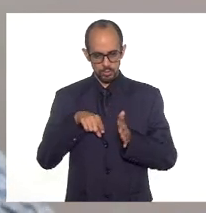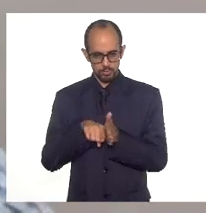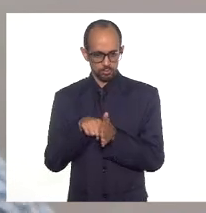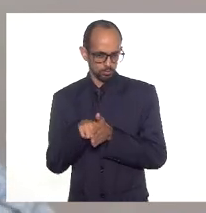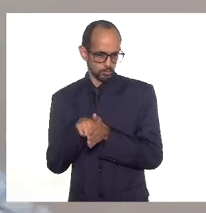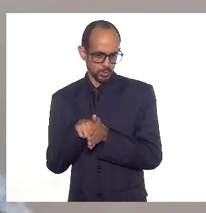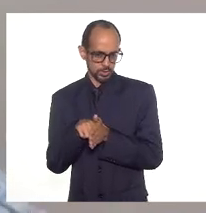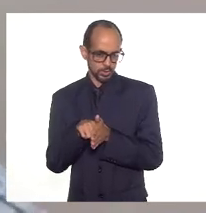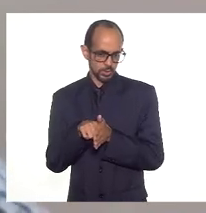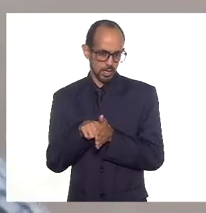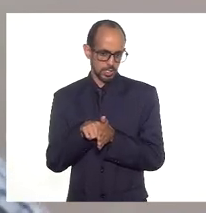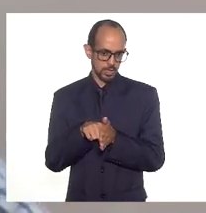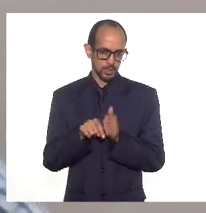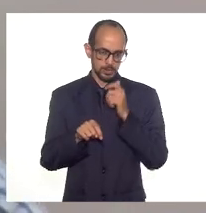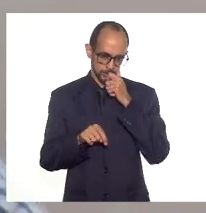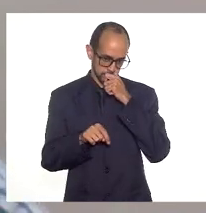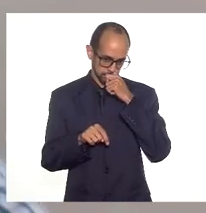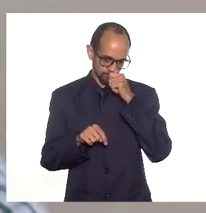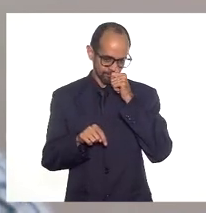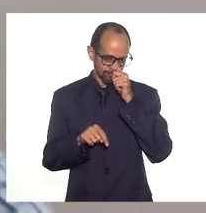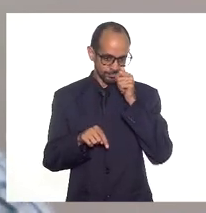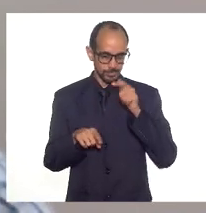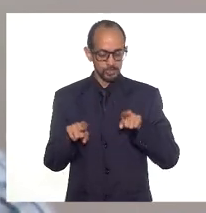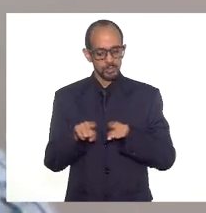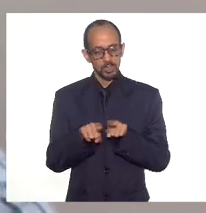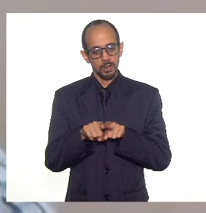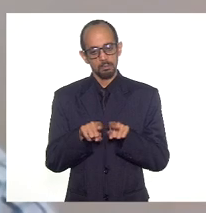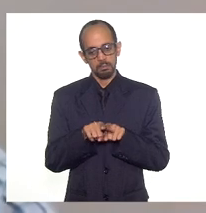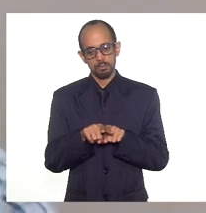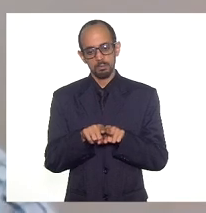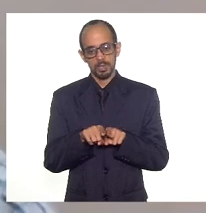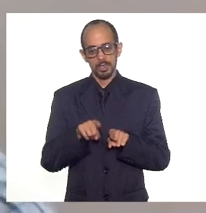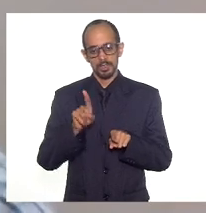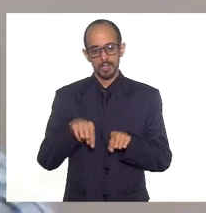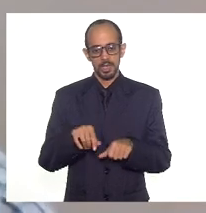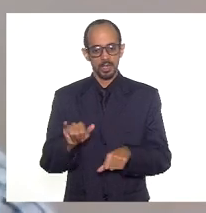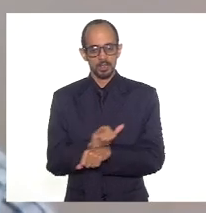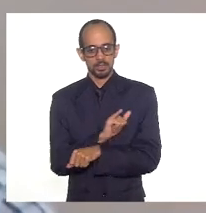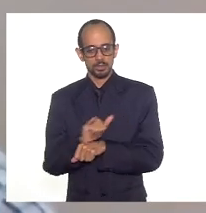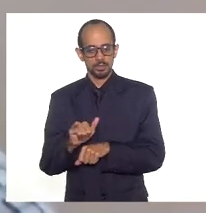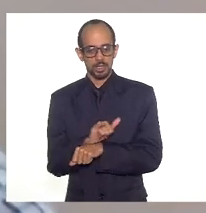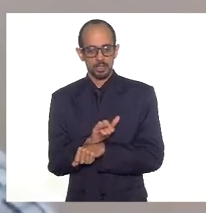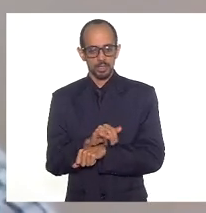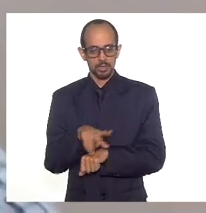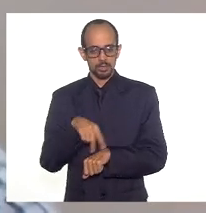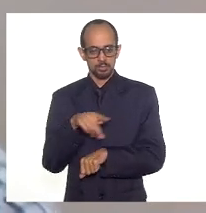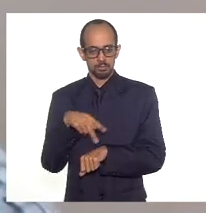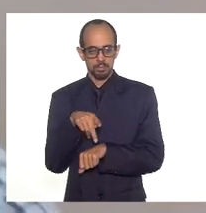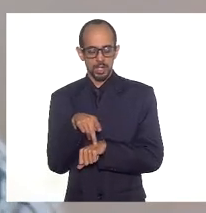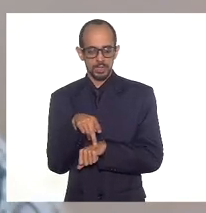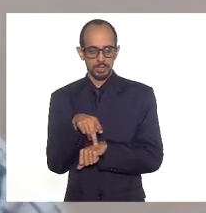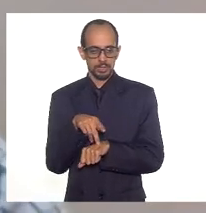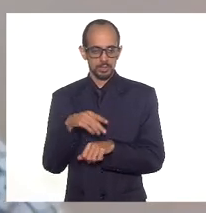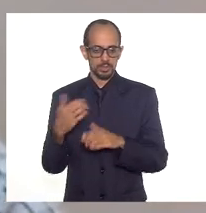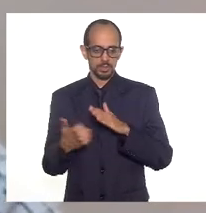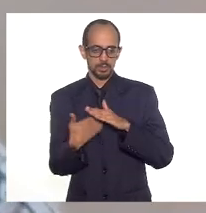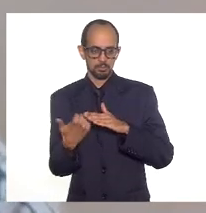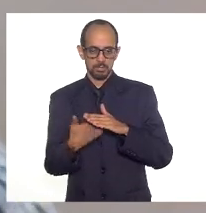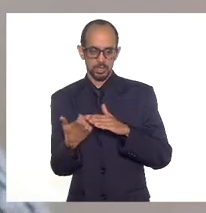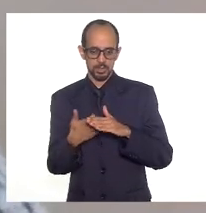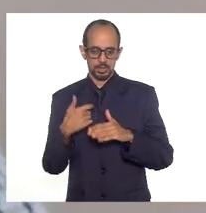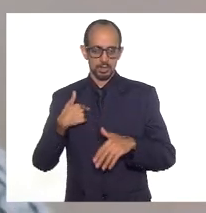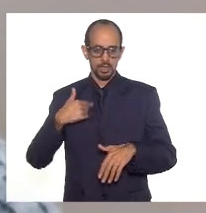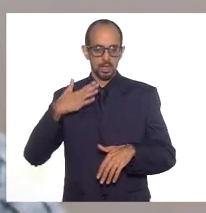Parte de pressupostos também teóricos, de visões estratégicas de país, mesmo de empresas. Quer dizer, eu sei